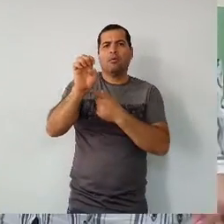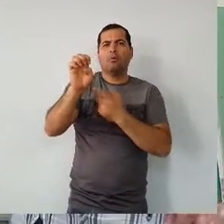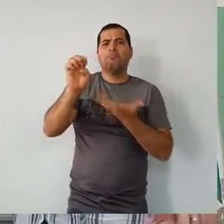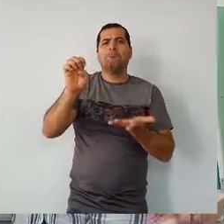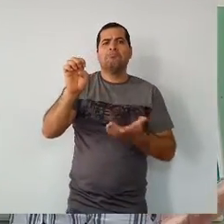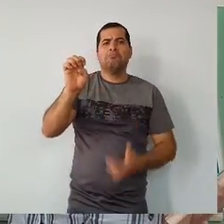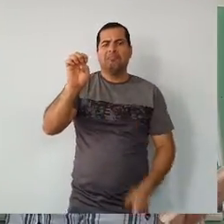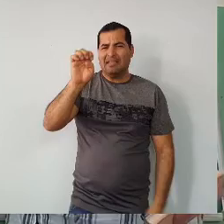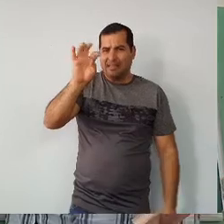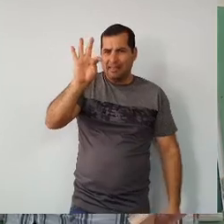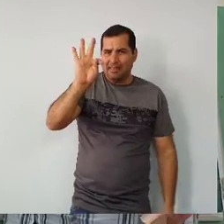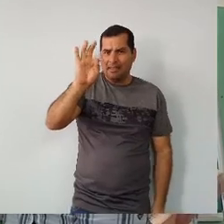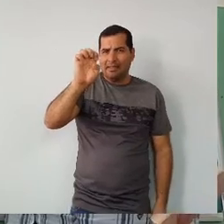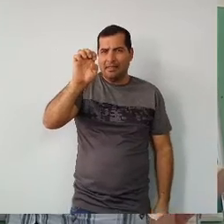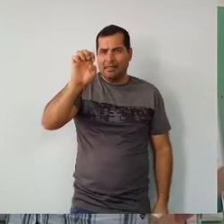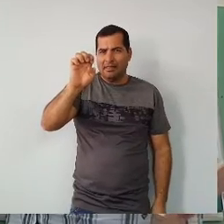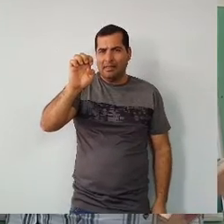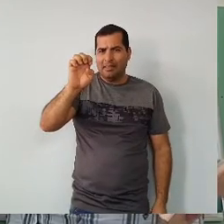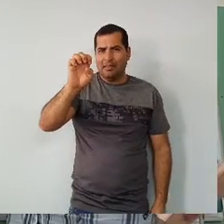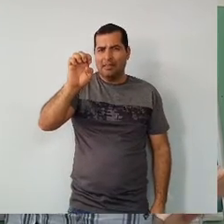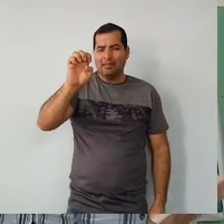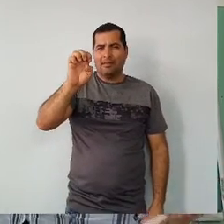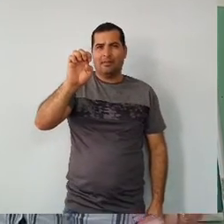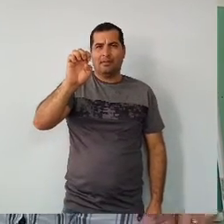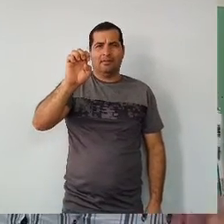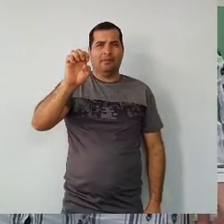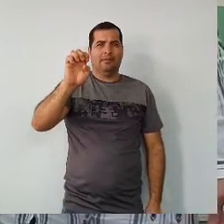vou ter? Eu vou ter te,